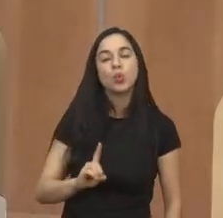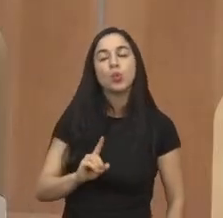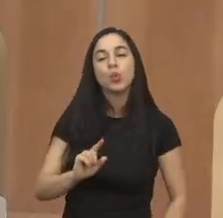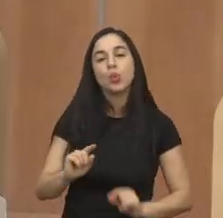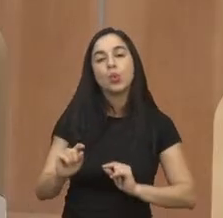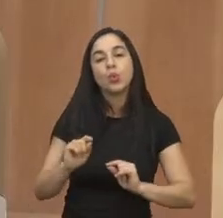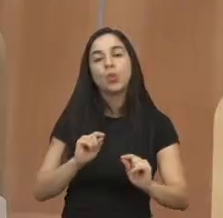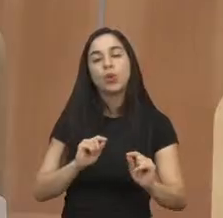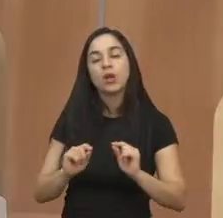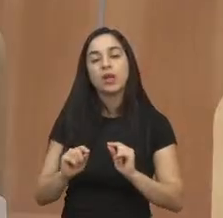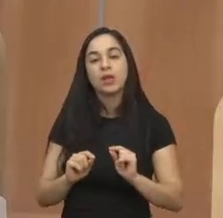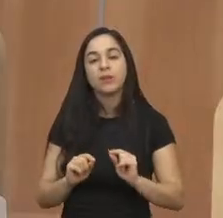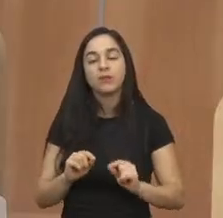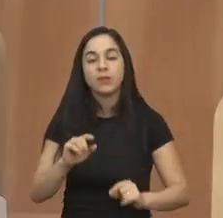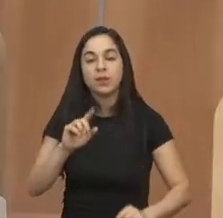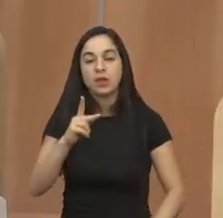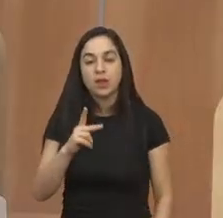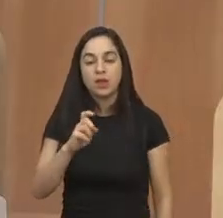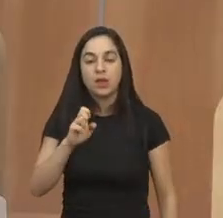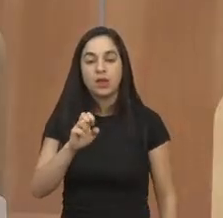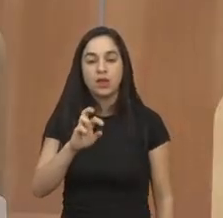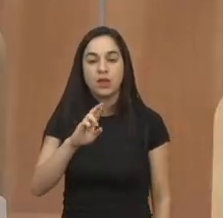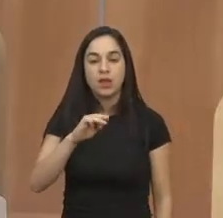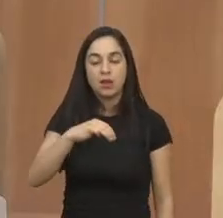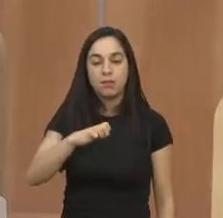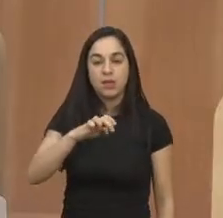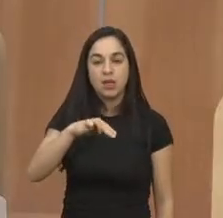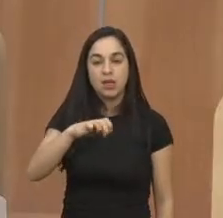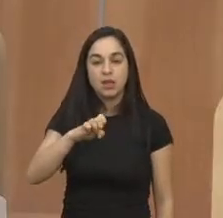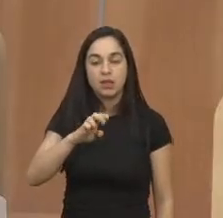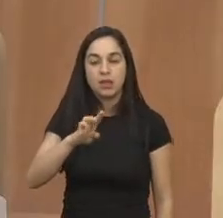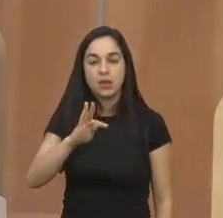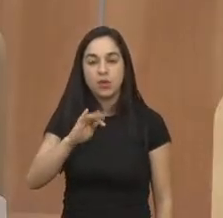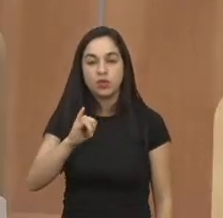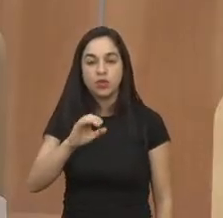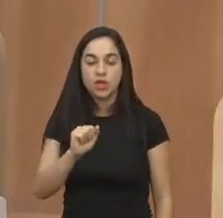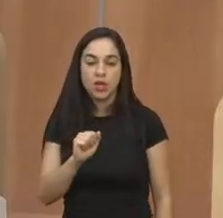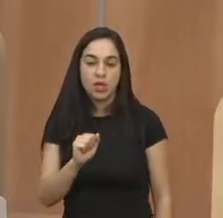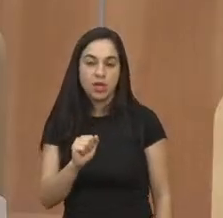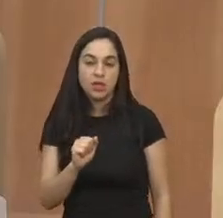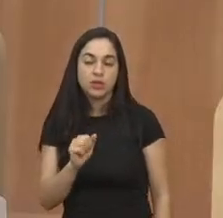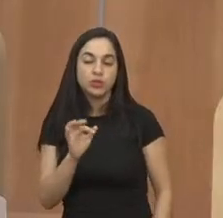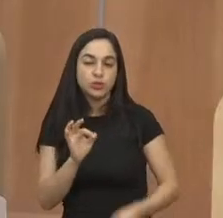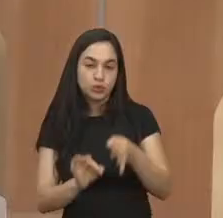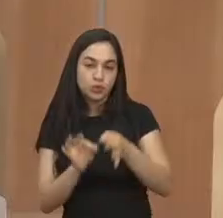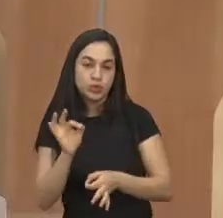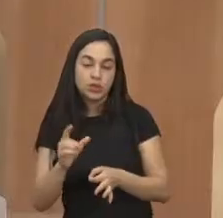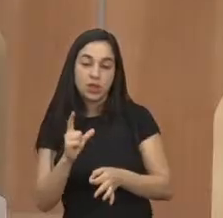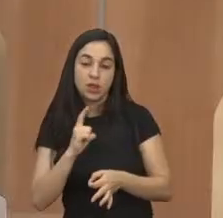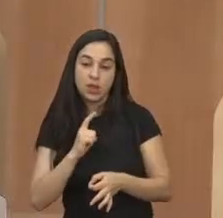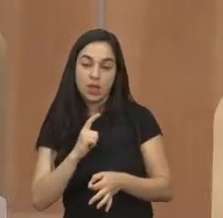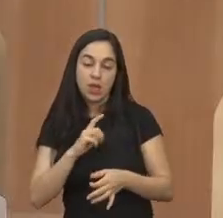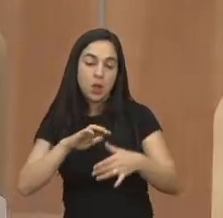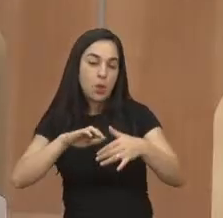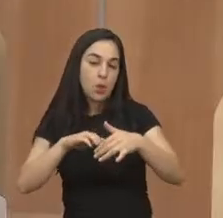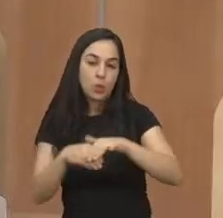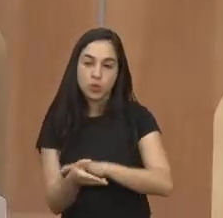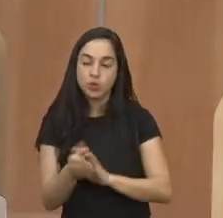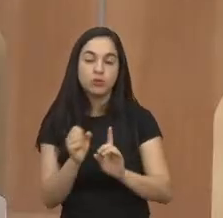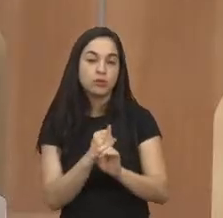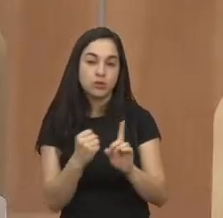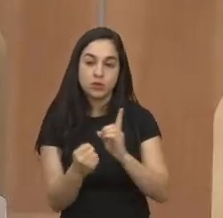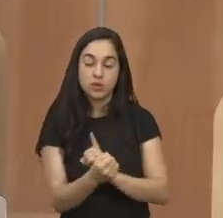de hermenêutica jurídica, baseada nos usos e costumes de uma sociedade. Porque quando você pega um texto